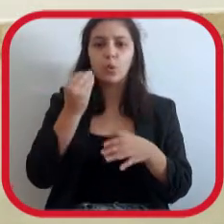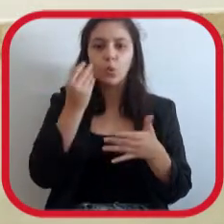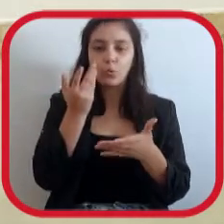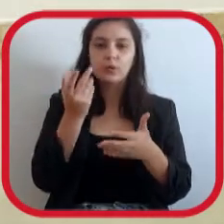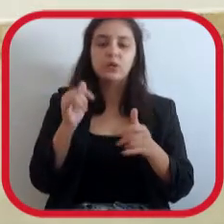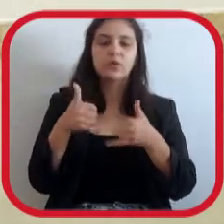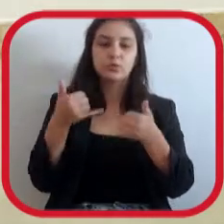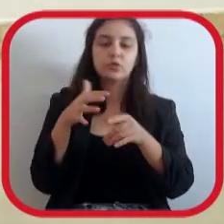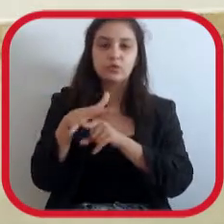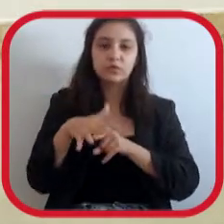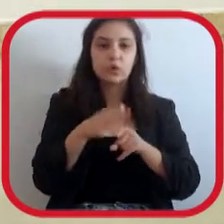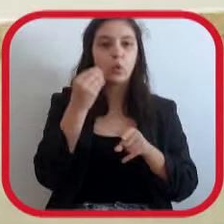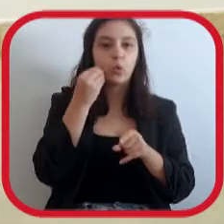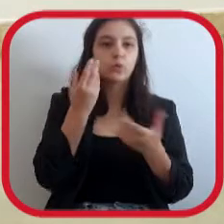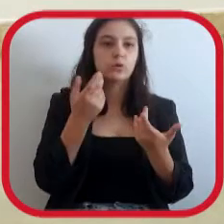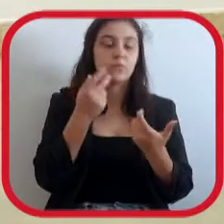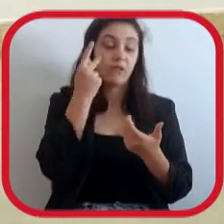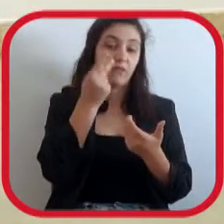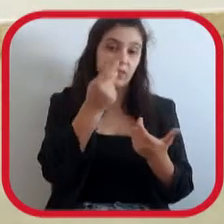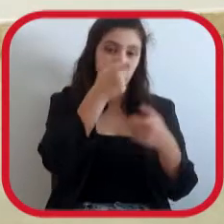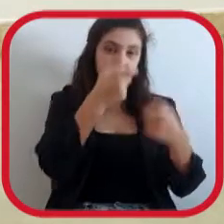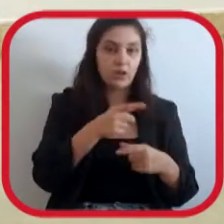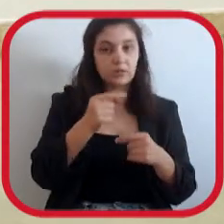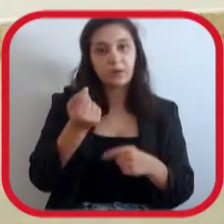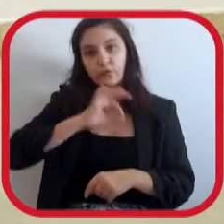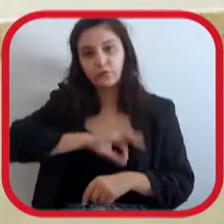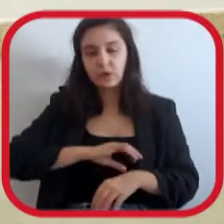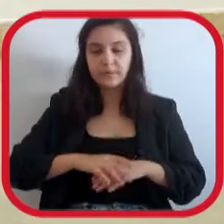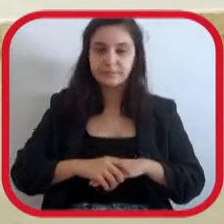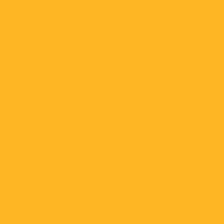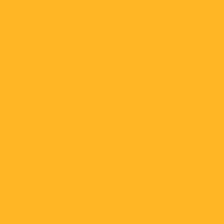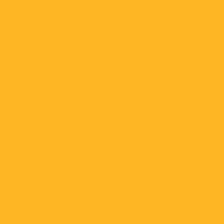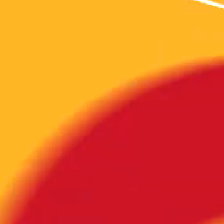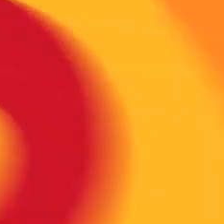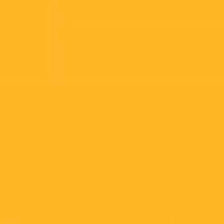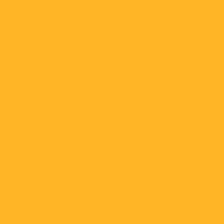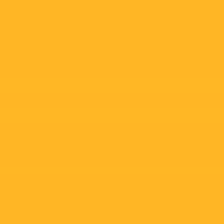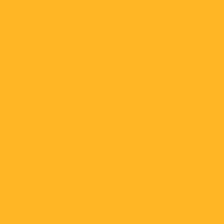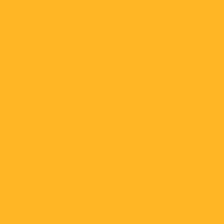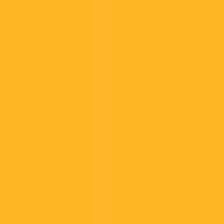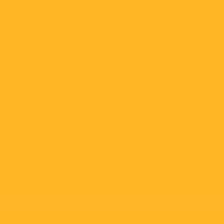como é que esta doença surge e que tipo de impactos pode ter na vida pessoal e profissional.